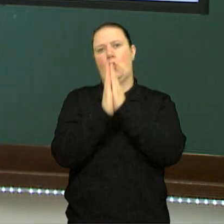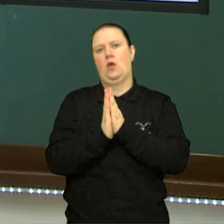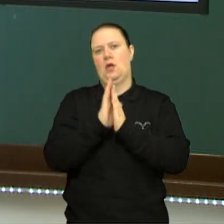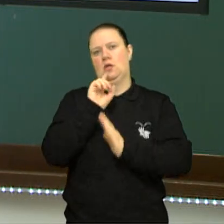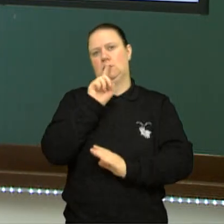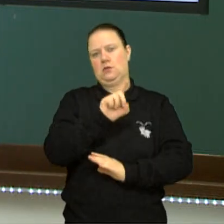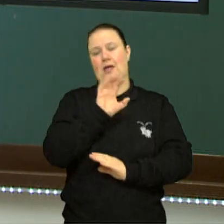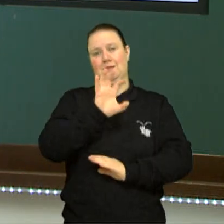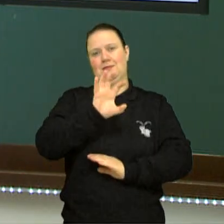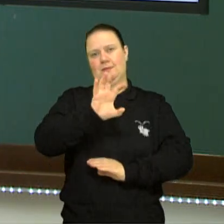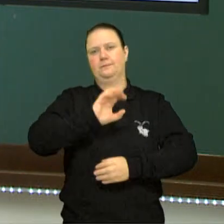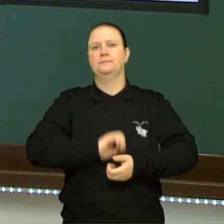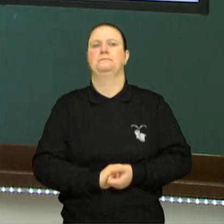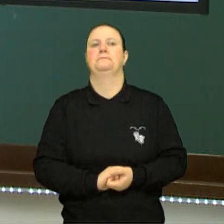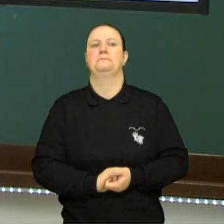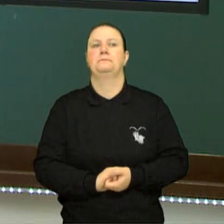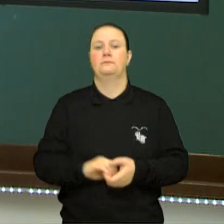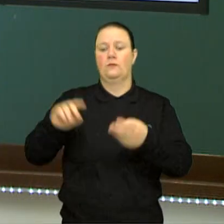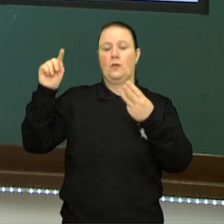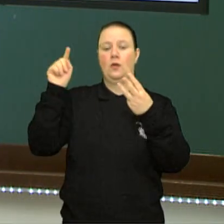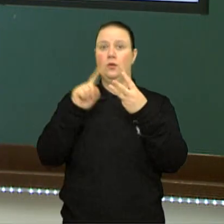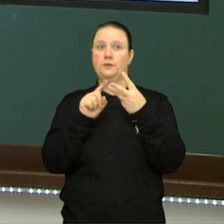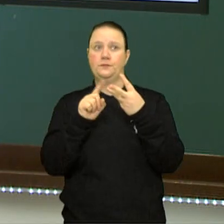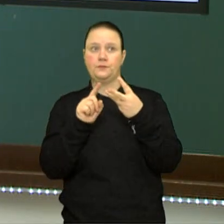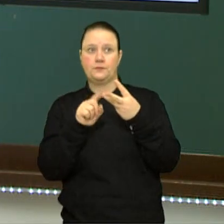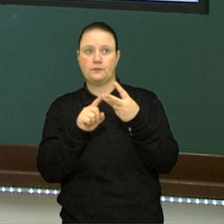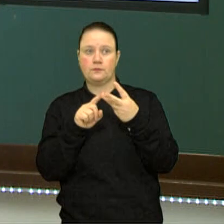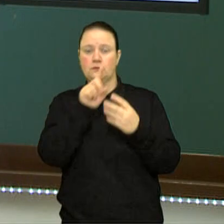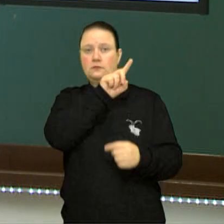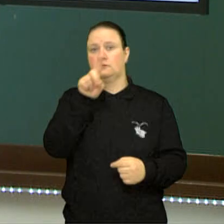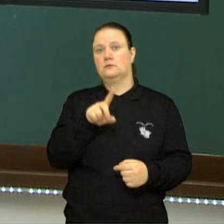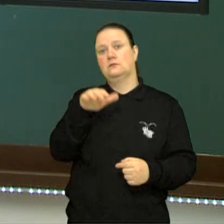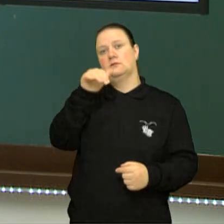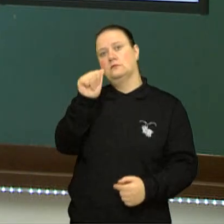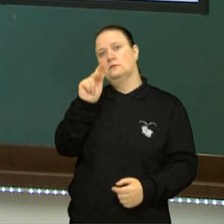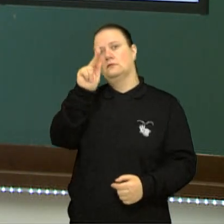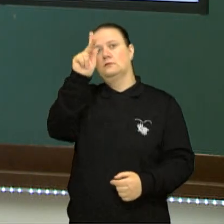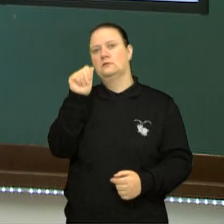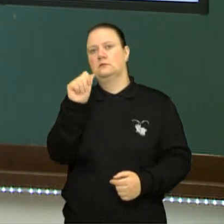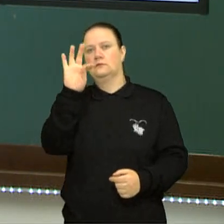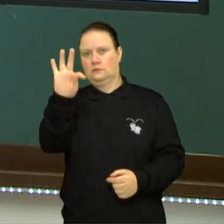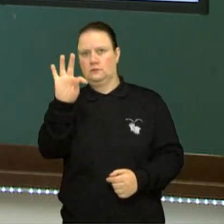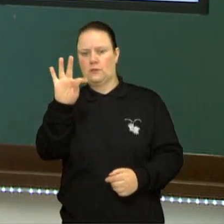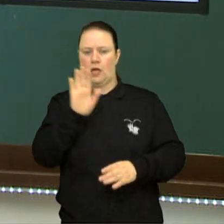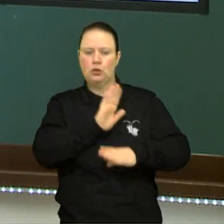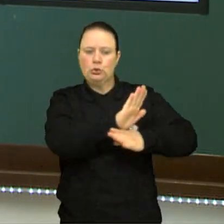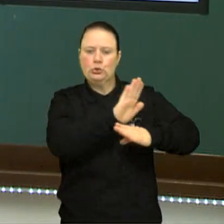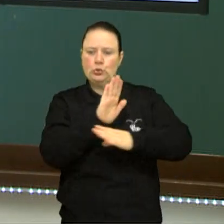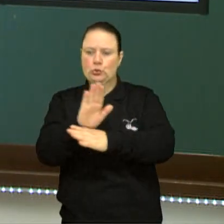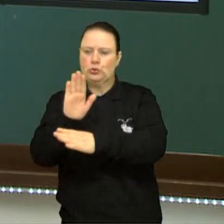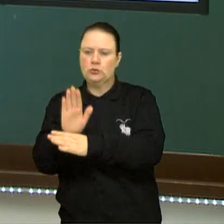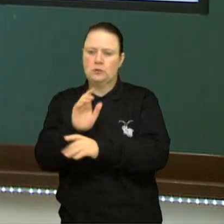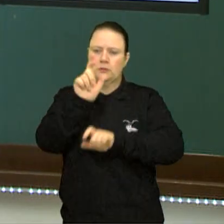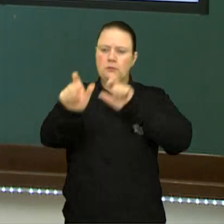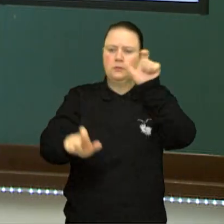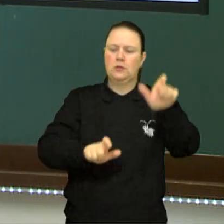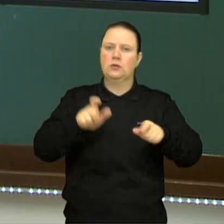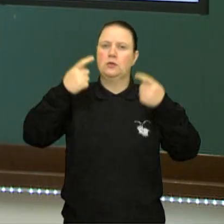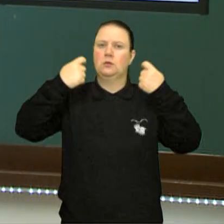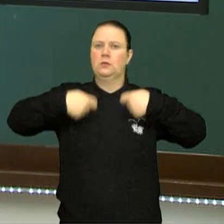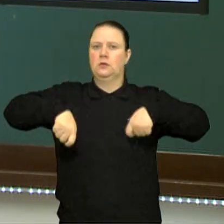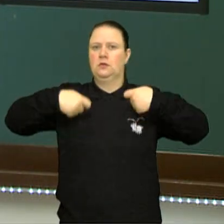O outro pilar é o zakat, que é dar aos necessitados uma ajuda proporcional aos bens que possuem, ou seja,